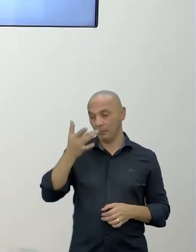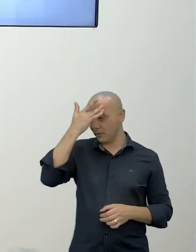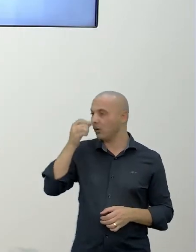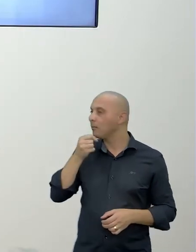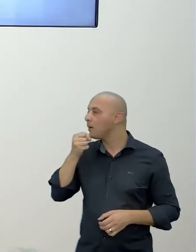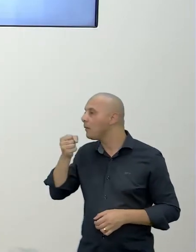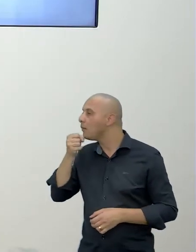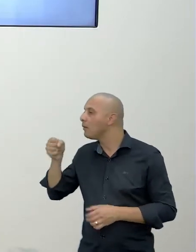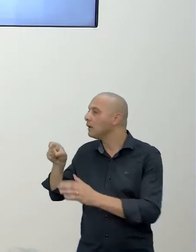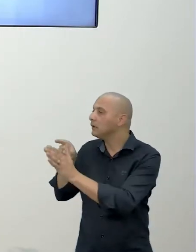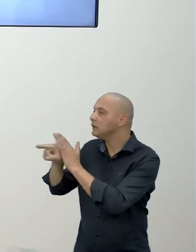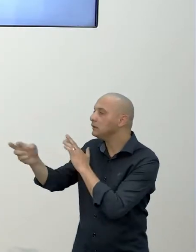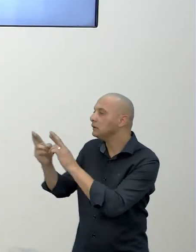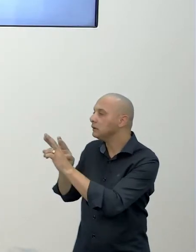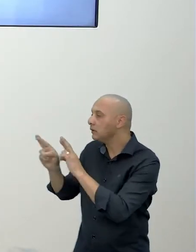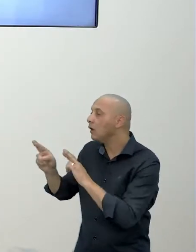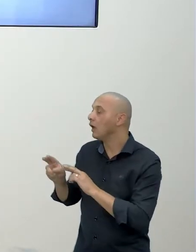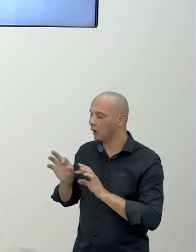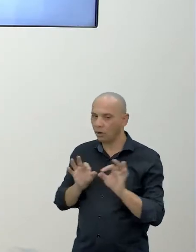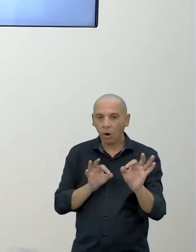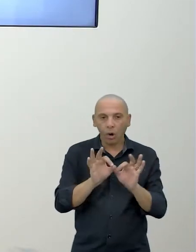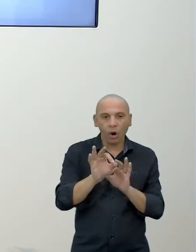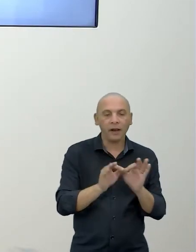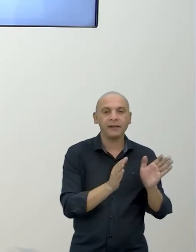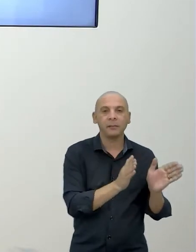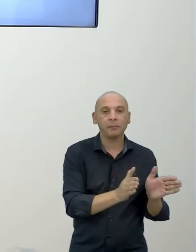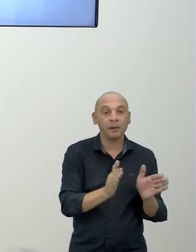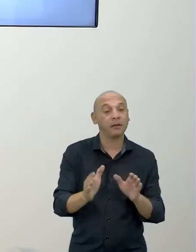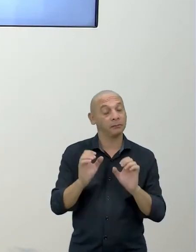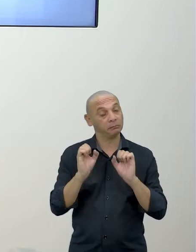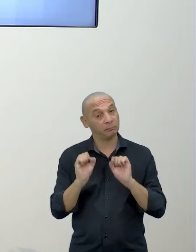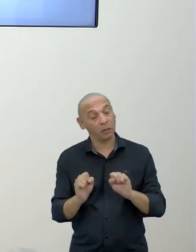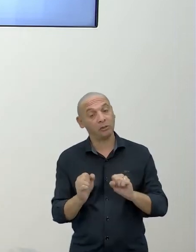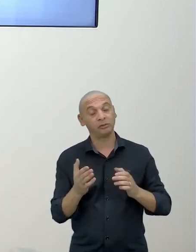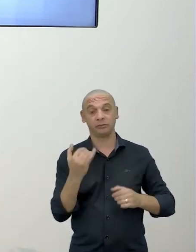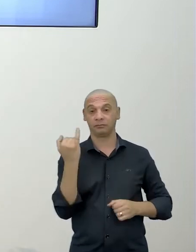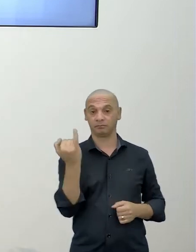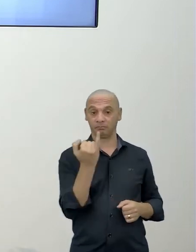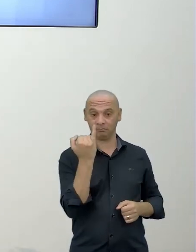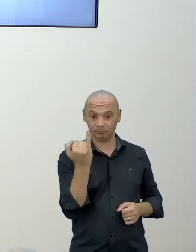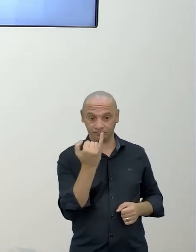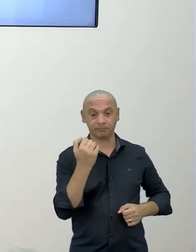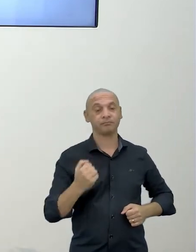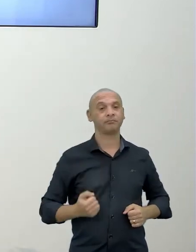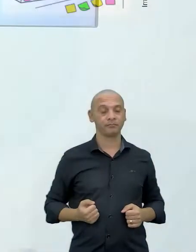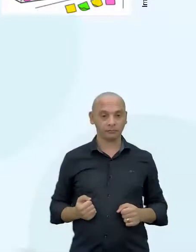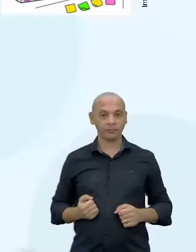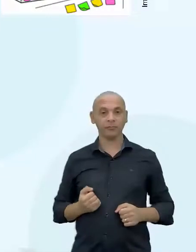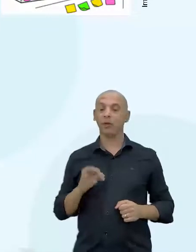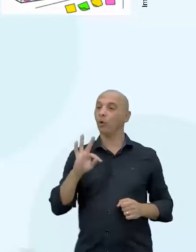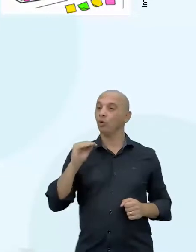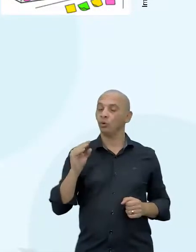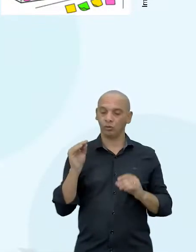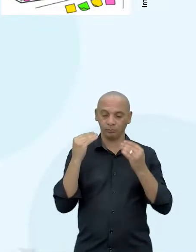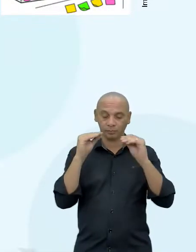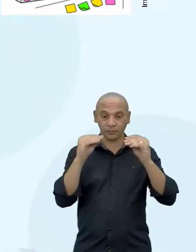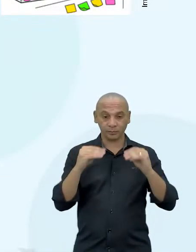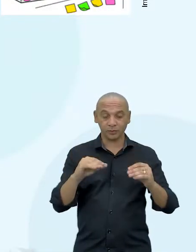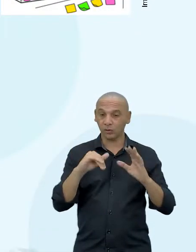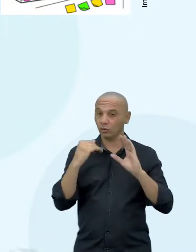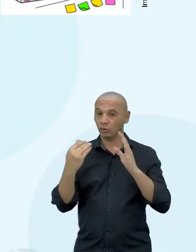leu e organizar essa leitura. Ou pegar todas as entrevistas que você fez e organizar elas de uma